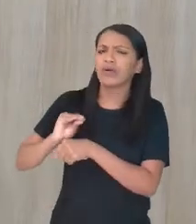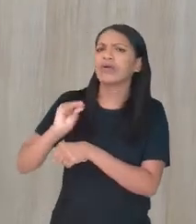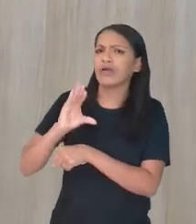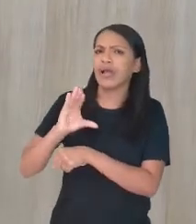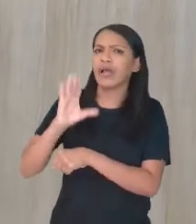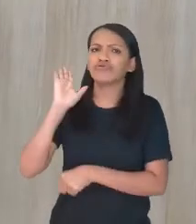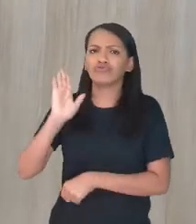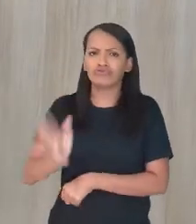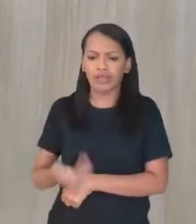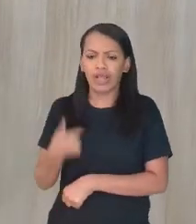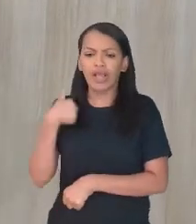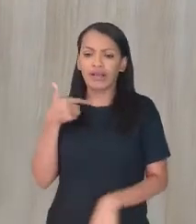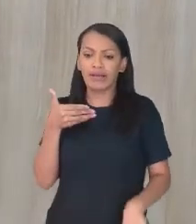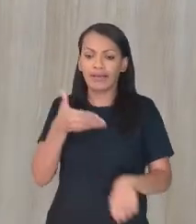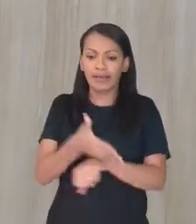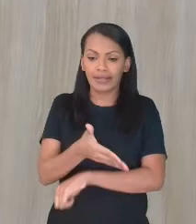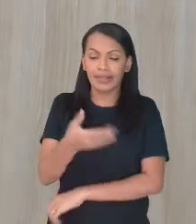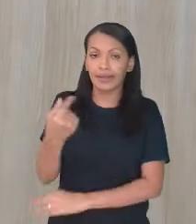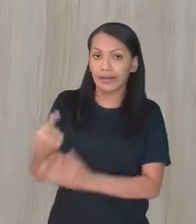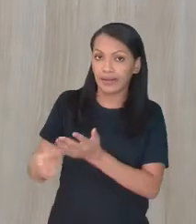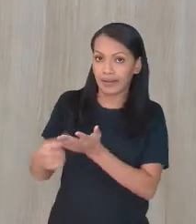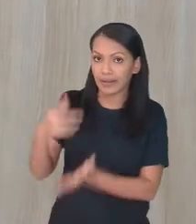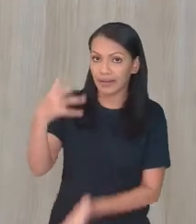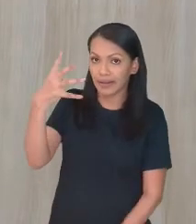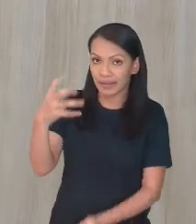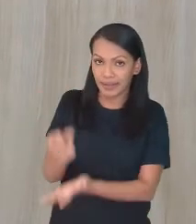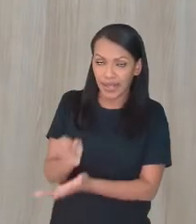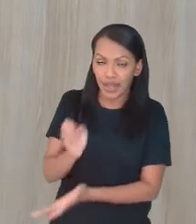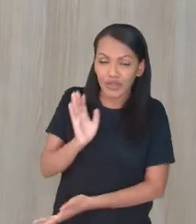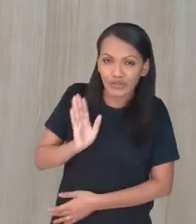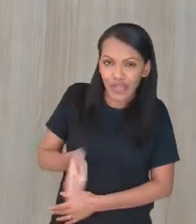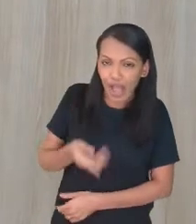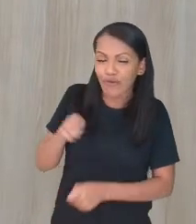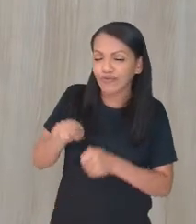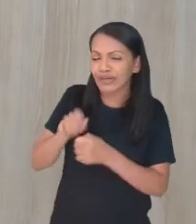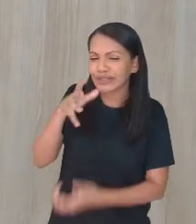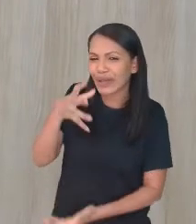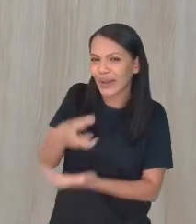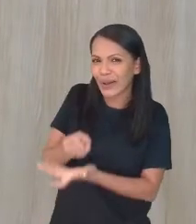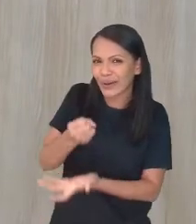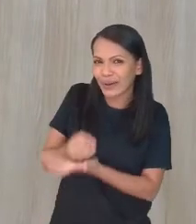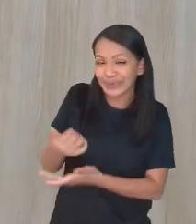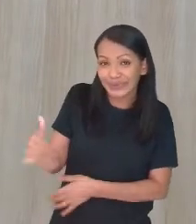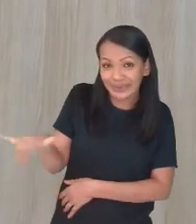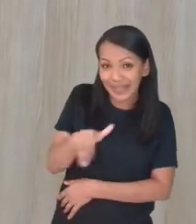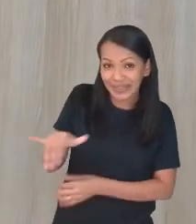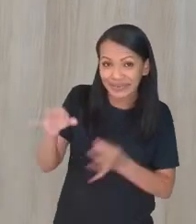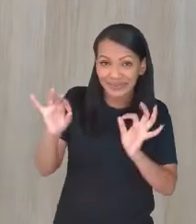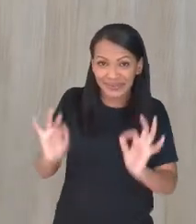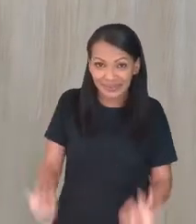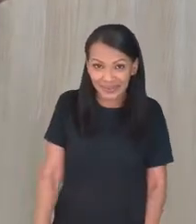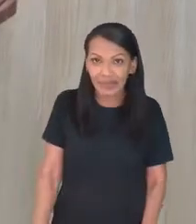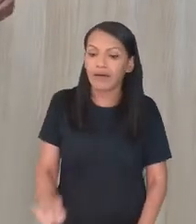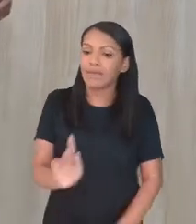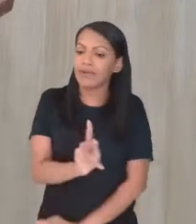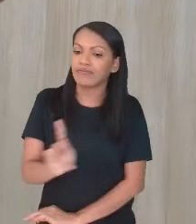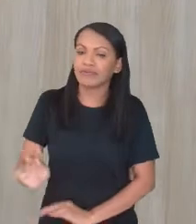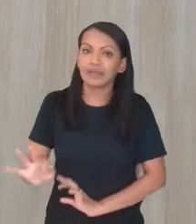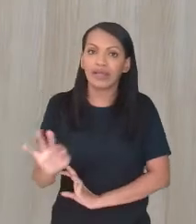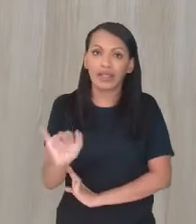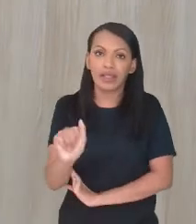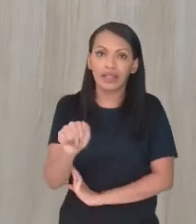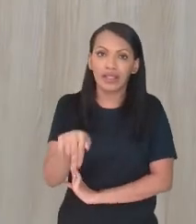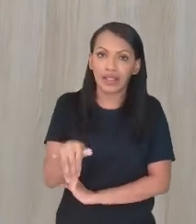vai automaticamente para a sua loja de aplicativo e já vai fazer o download aí tranquilamente, beleza? Professora Tânia